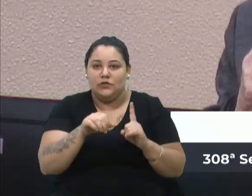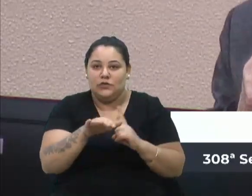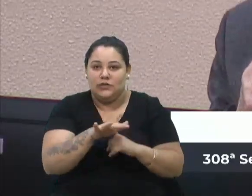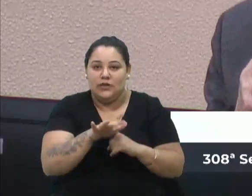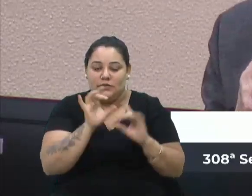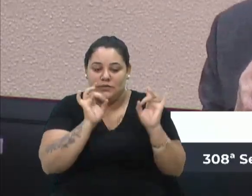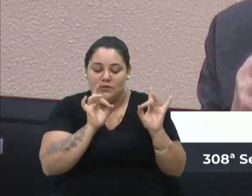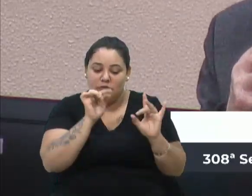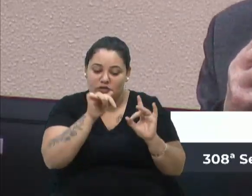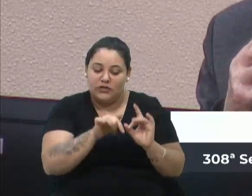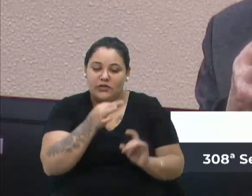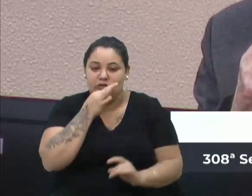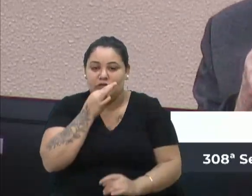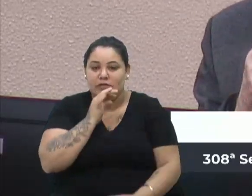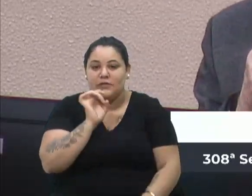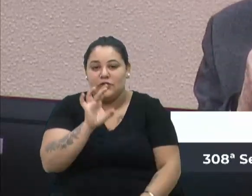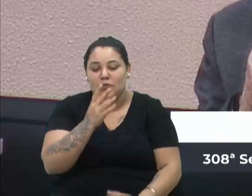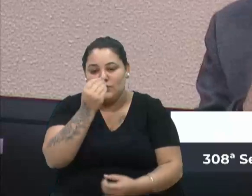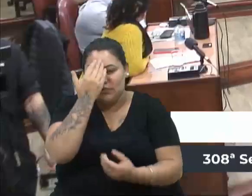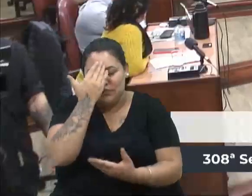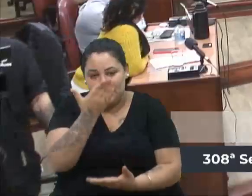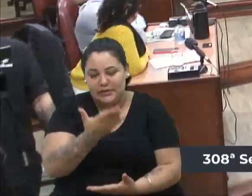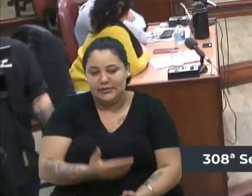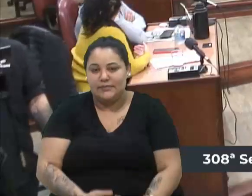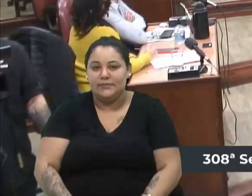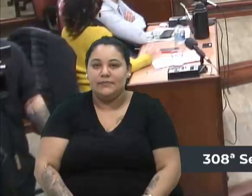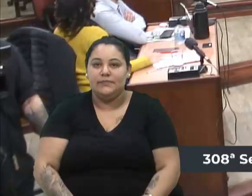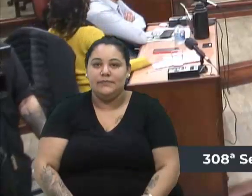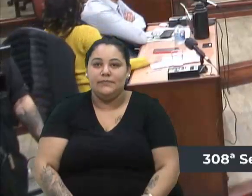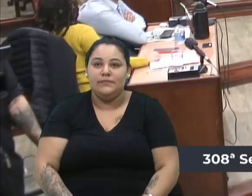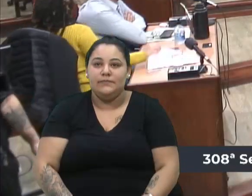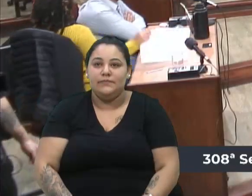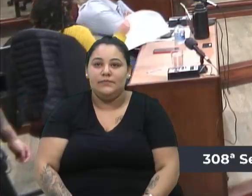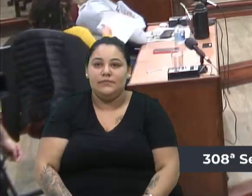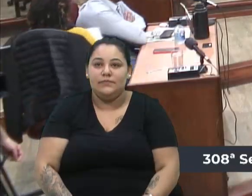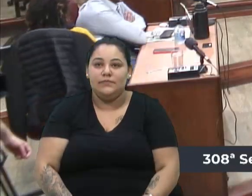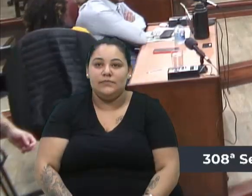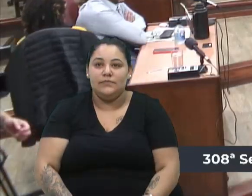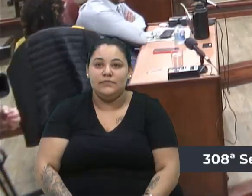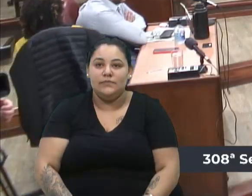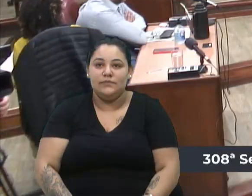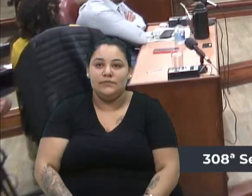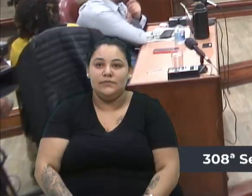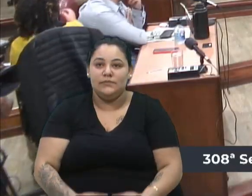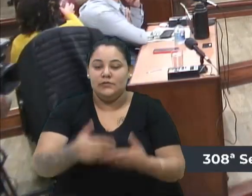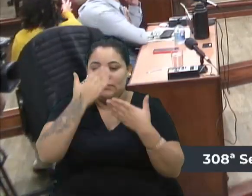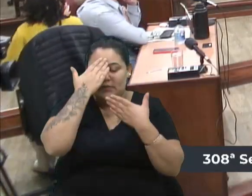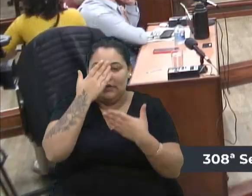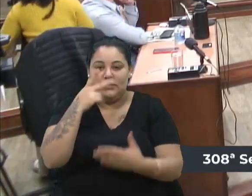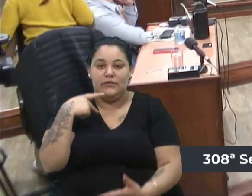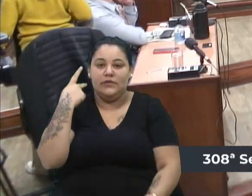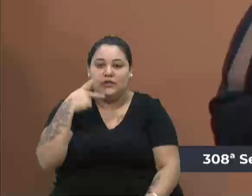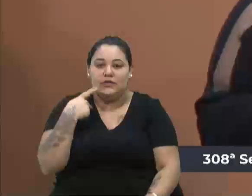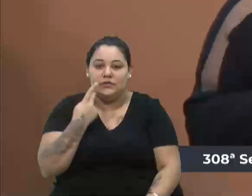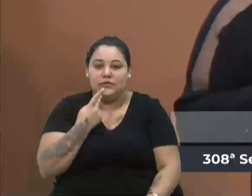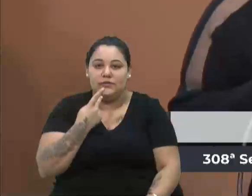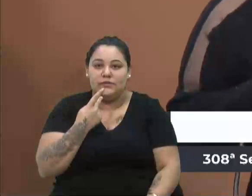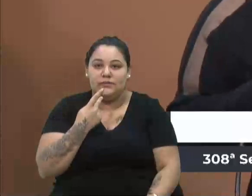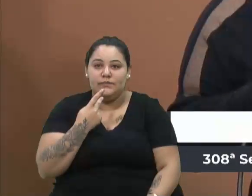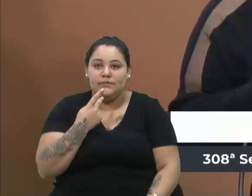em Caxias do Sul era isso meu muito obrigado Obrigada Vereador Cadore pela contribuição